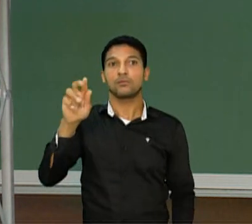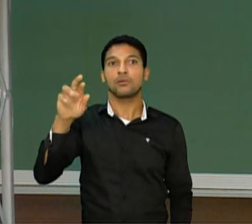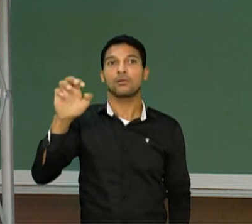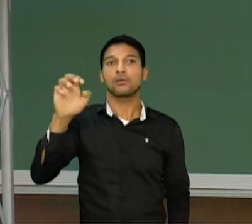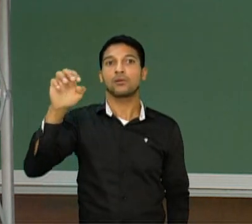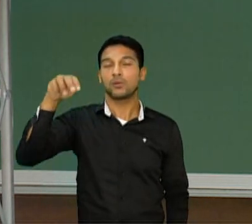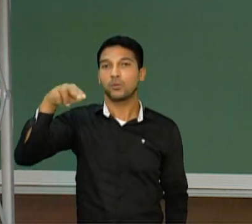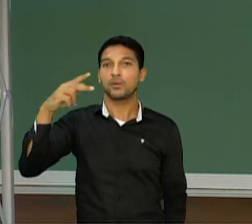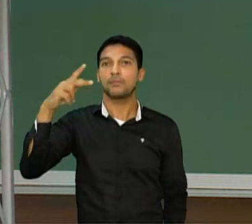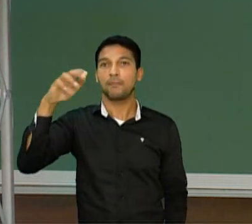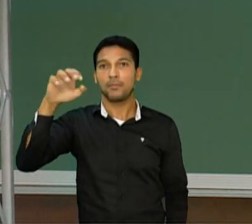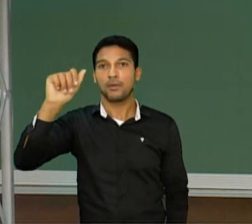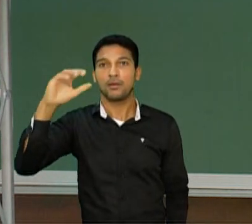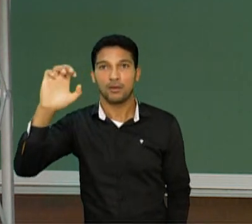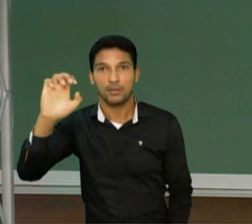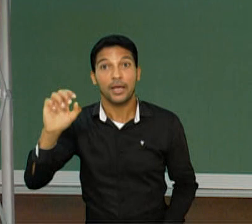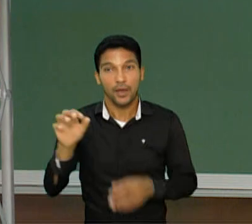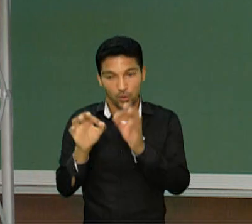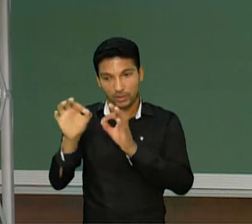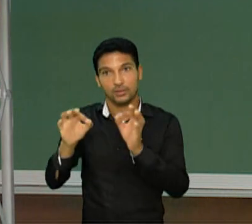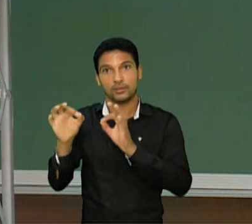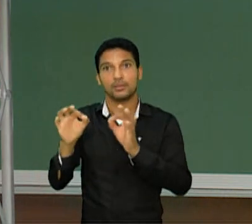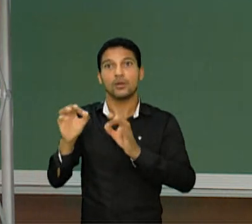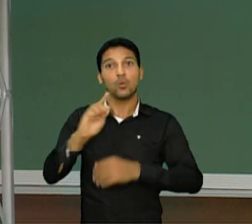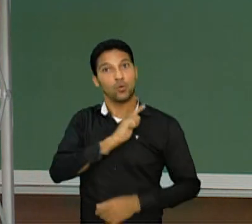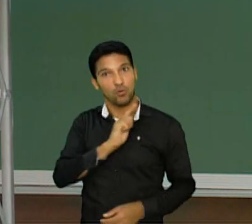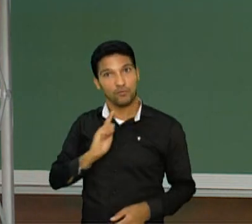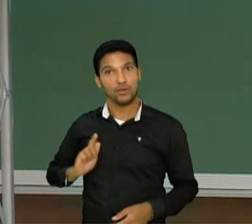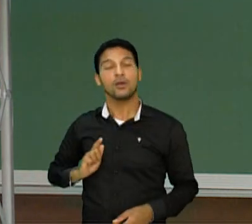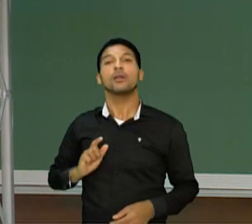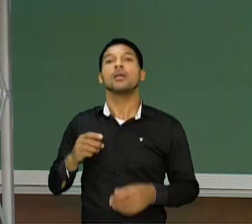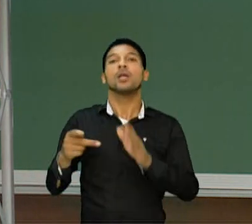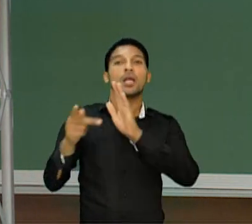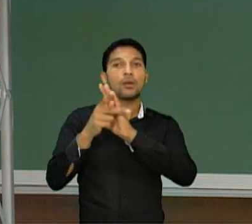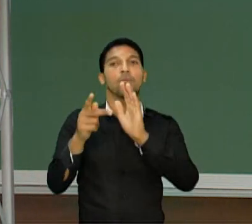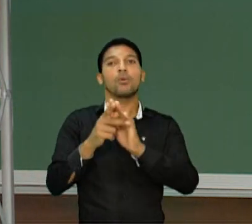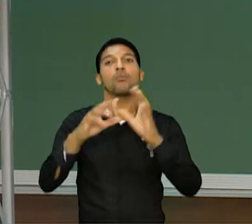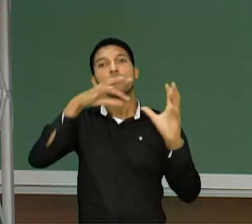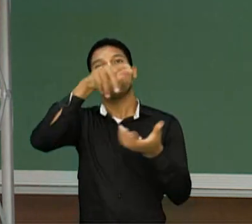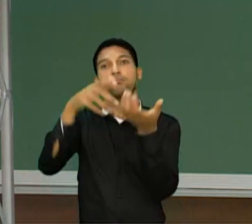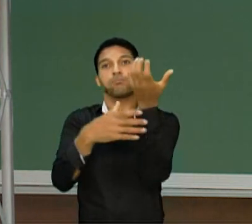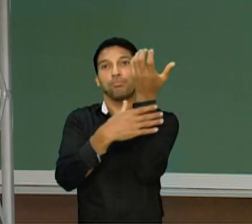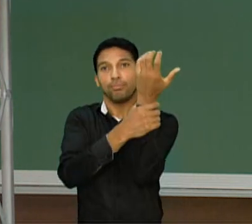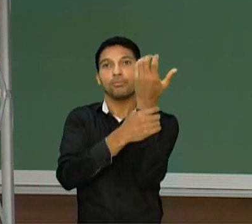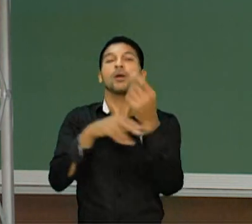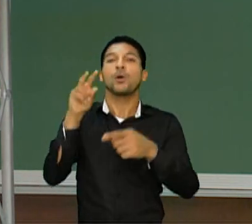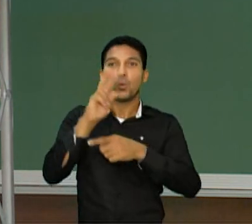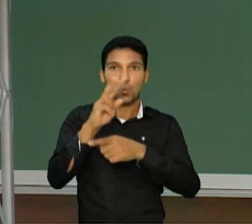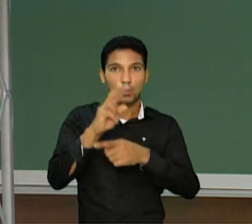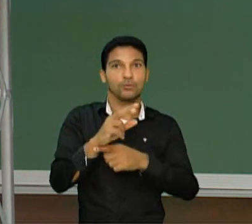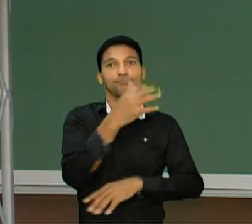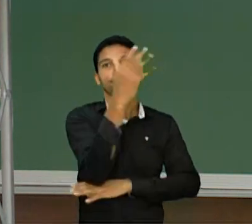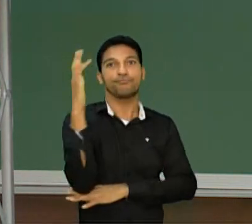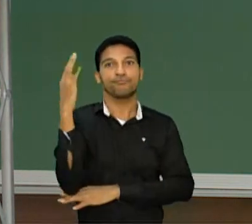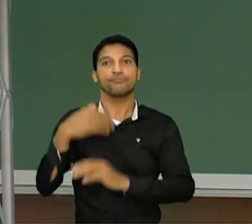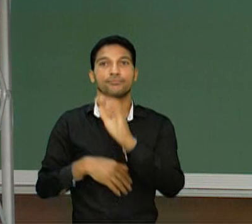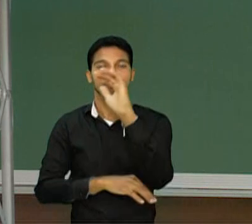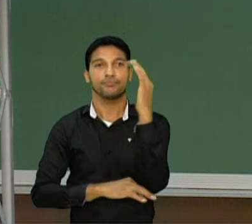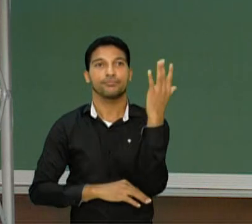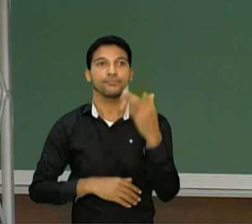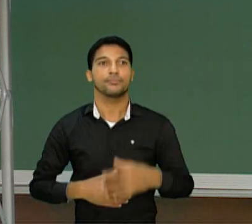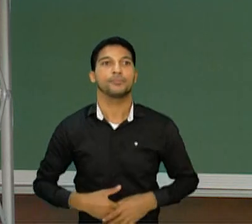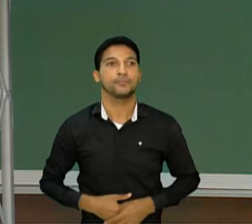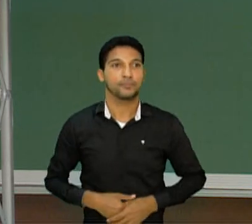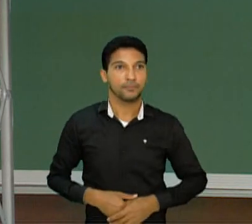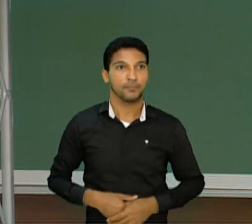a ampliação e desenvolvimento de práticas de sustentabilidade e preservação do meio ambiente. Voltando ao textinho, nós